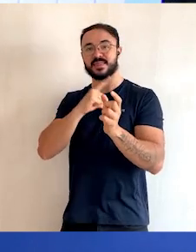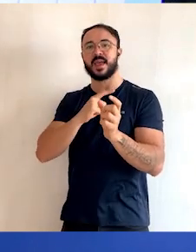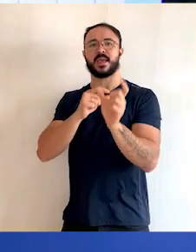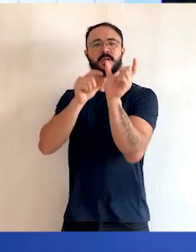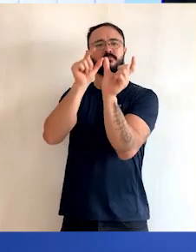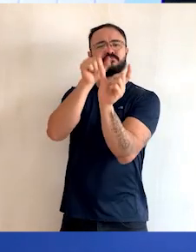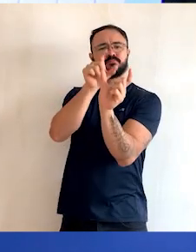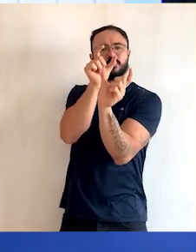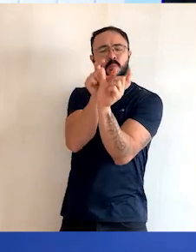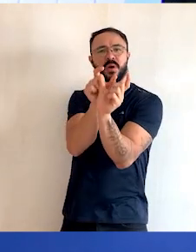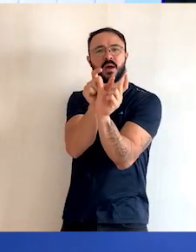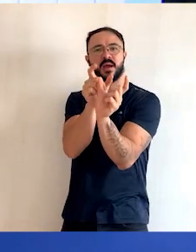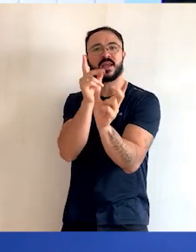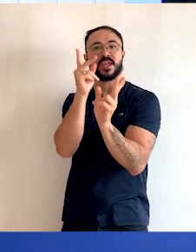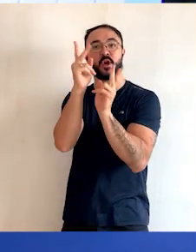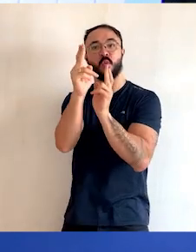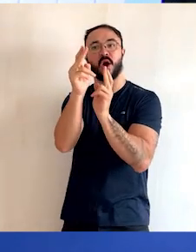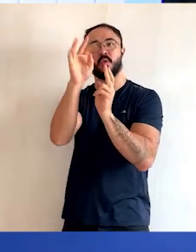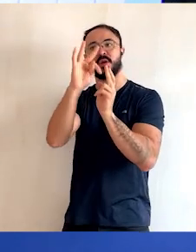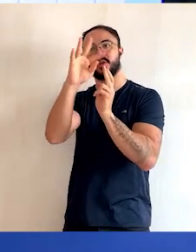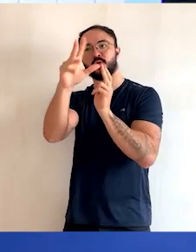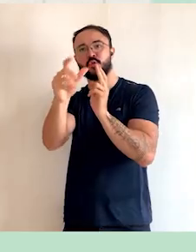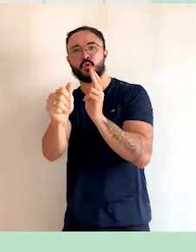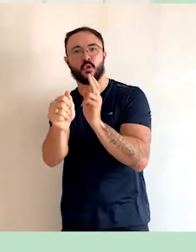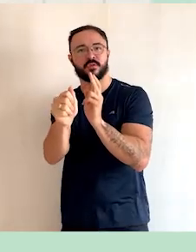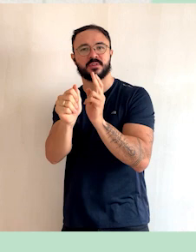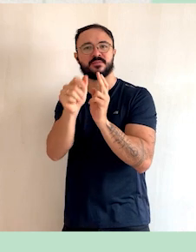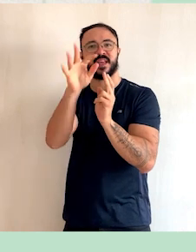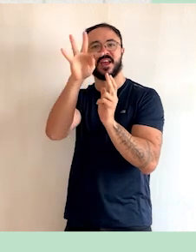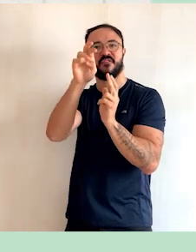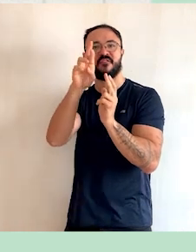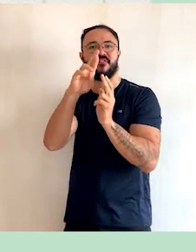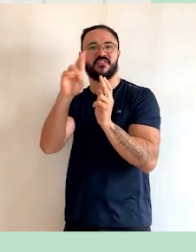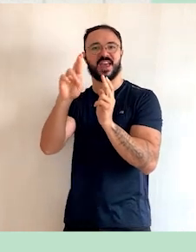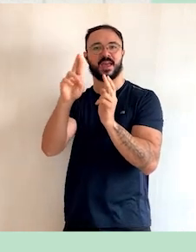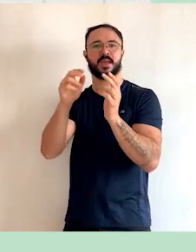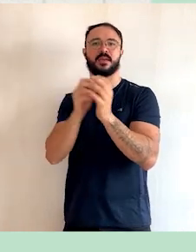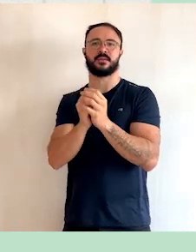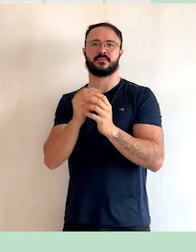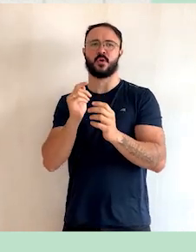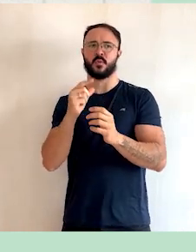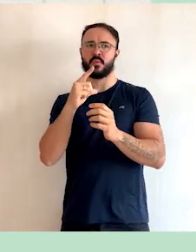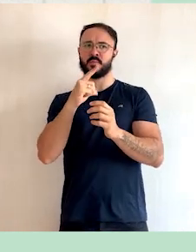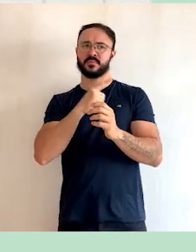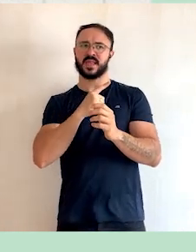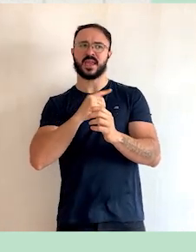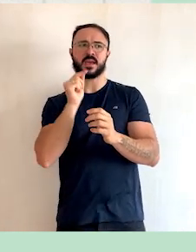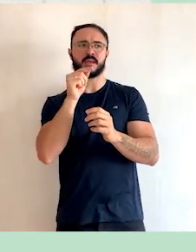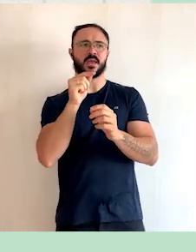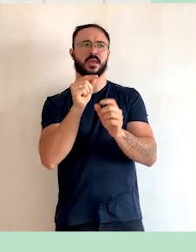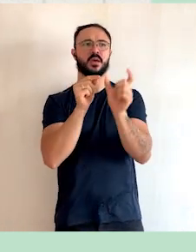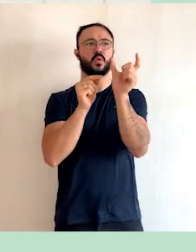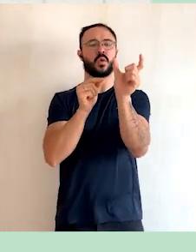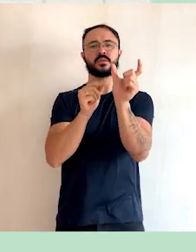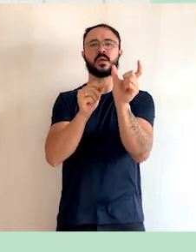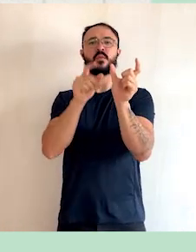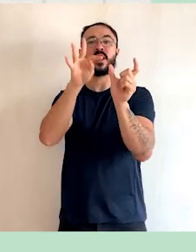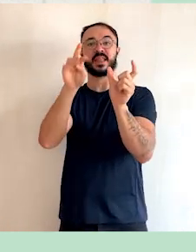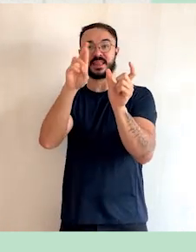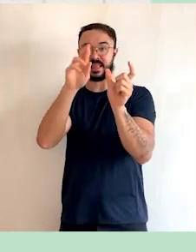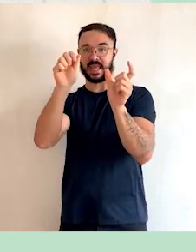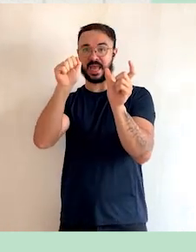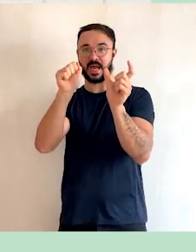repete em todas essas palavras, o fer. Neste contexto de formação de palavras, as palavras terra e ferro